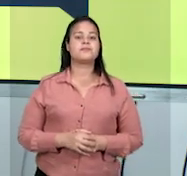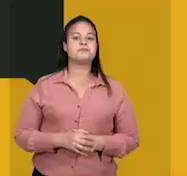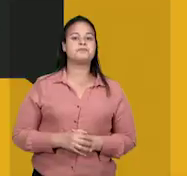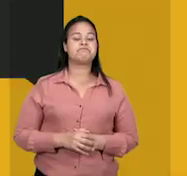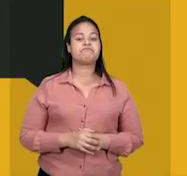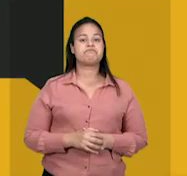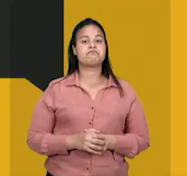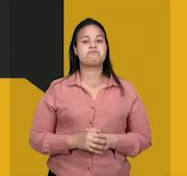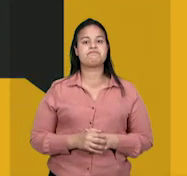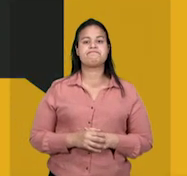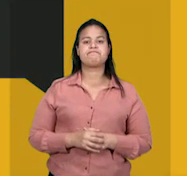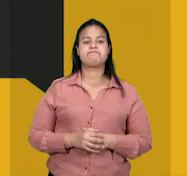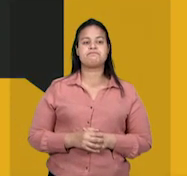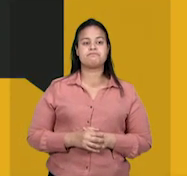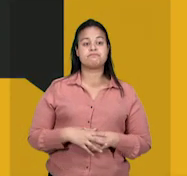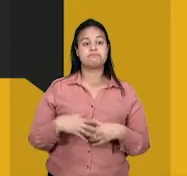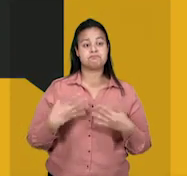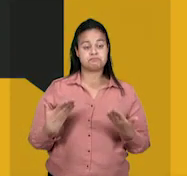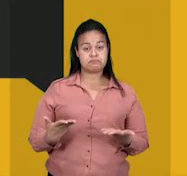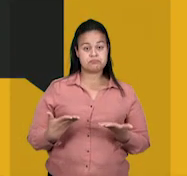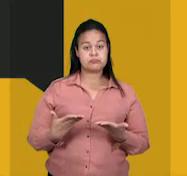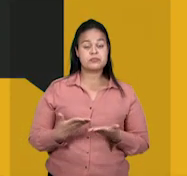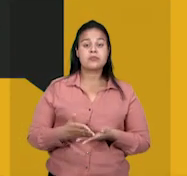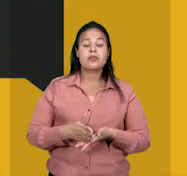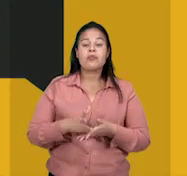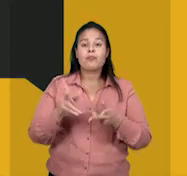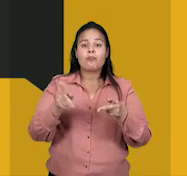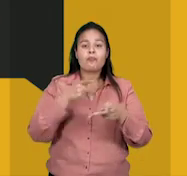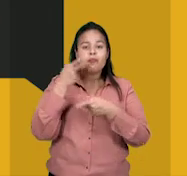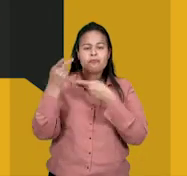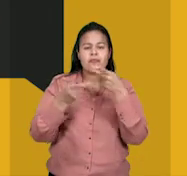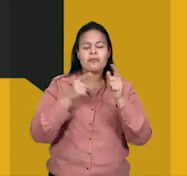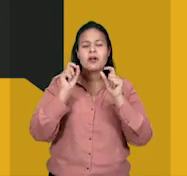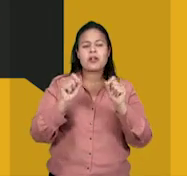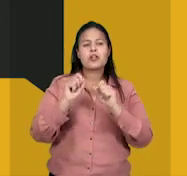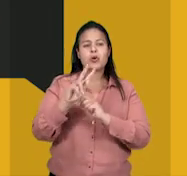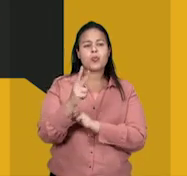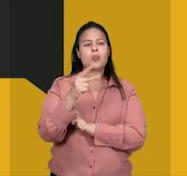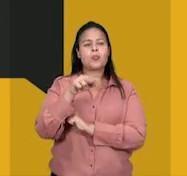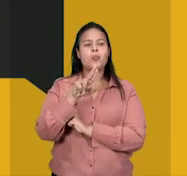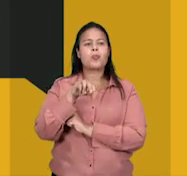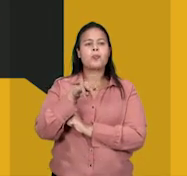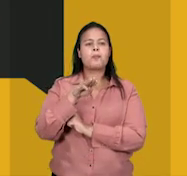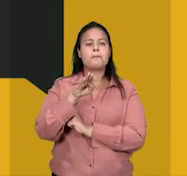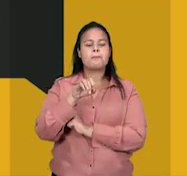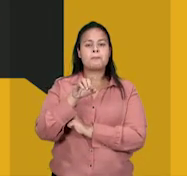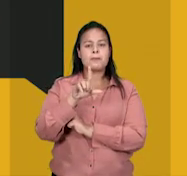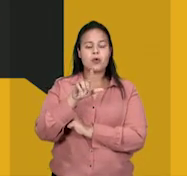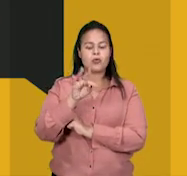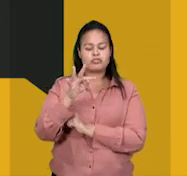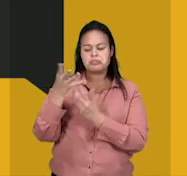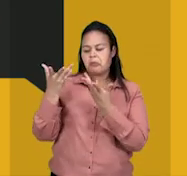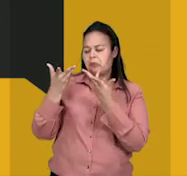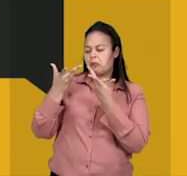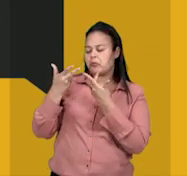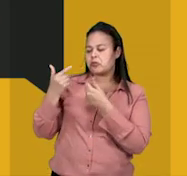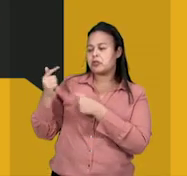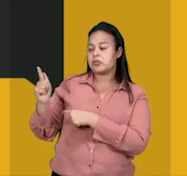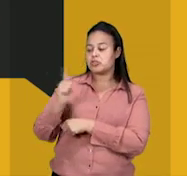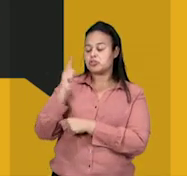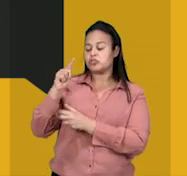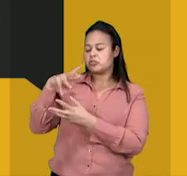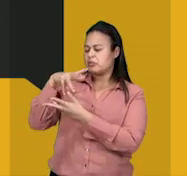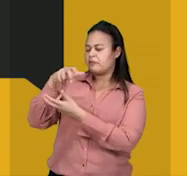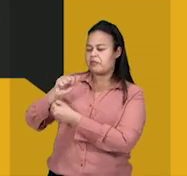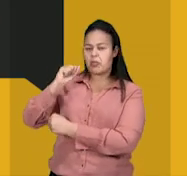Dizem que Humboldt, naturalista do século XIX, maravilhado pela geografia, flora e